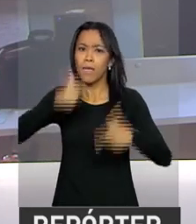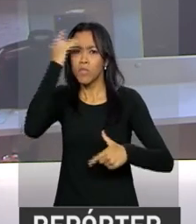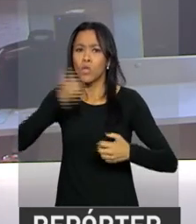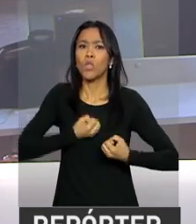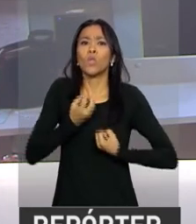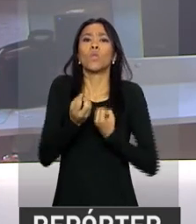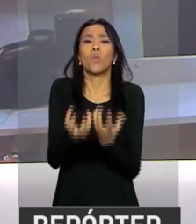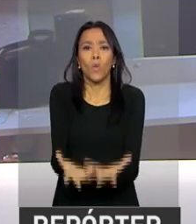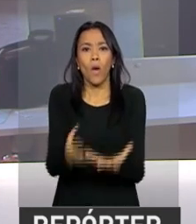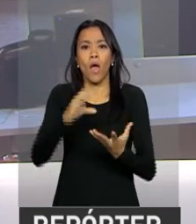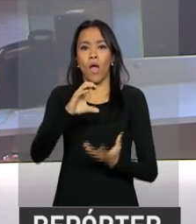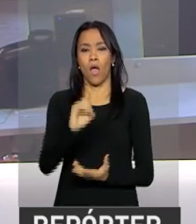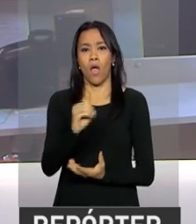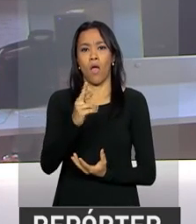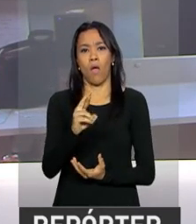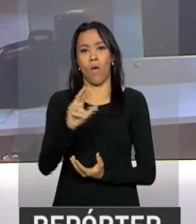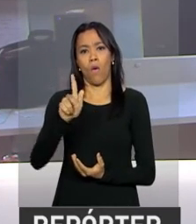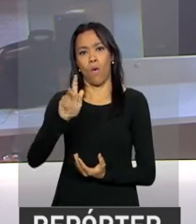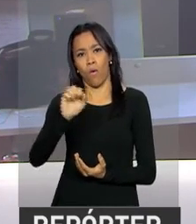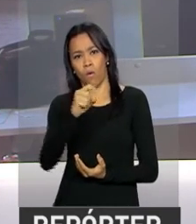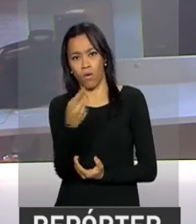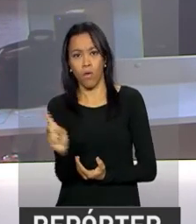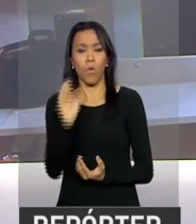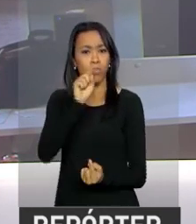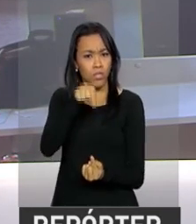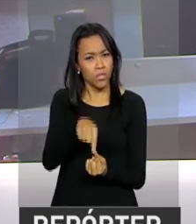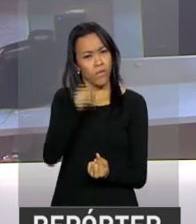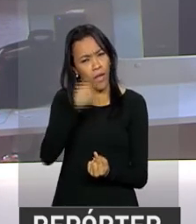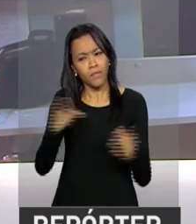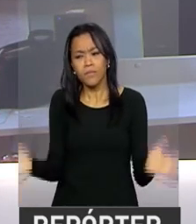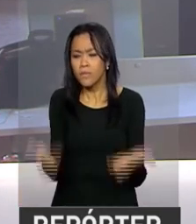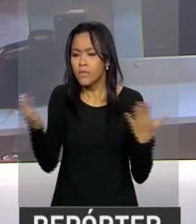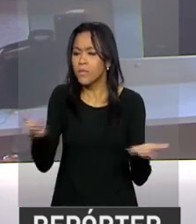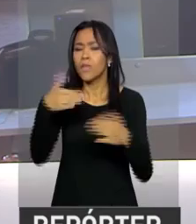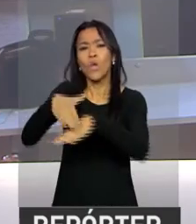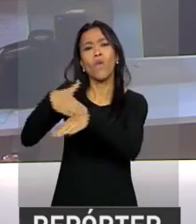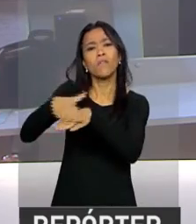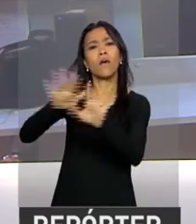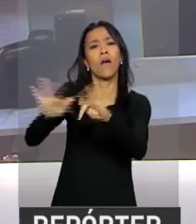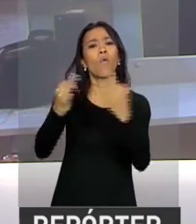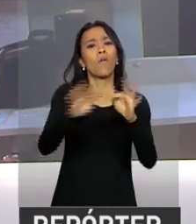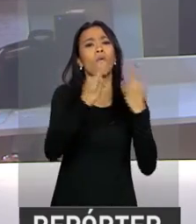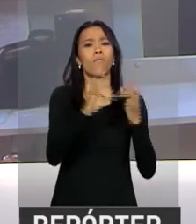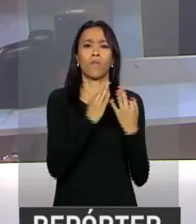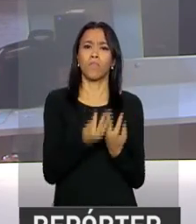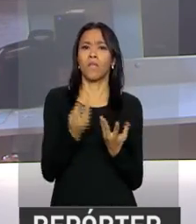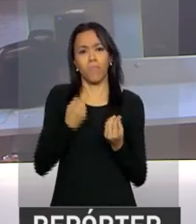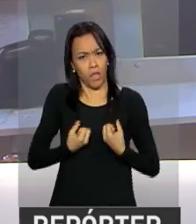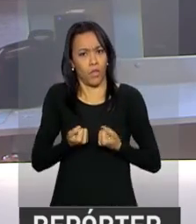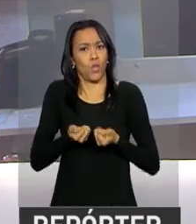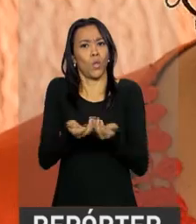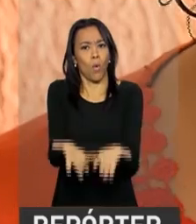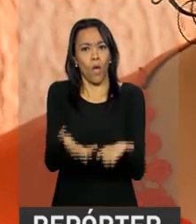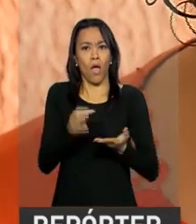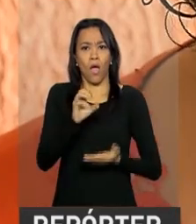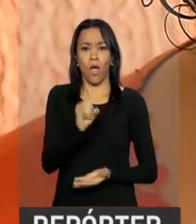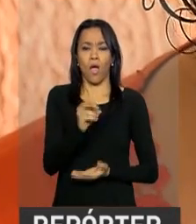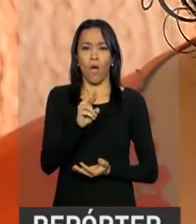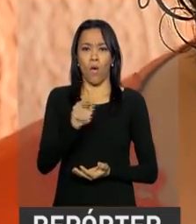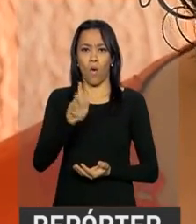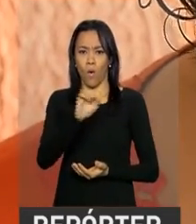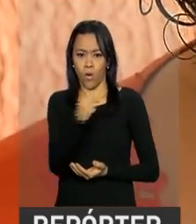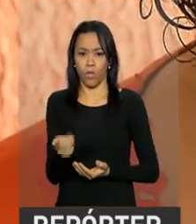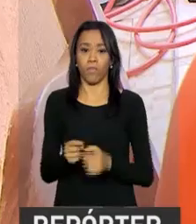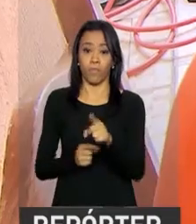lançada este mês pelo ministério da saúde incentiva a população a conversar com a família sobre a doação de órgãos há